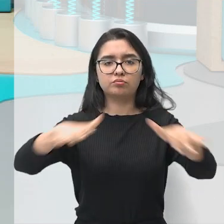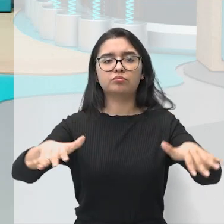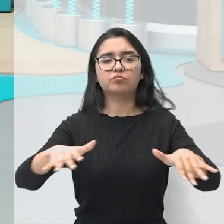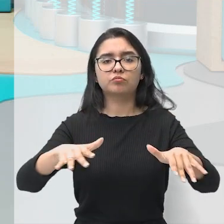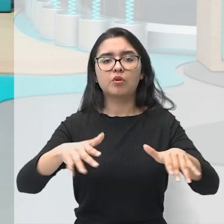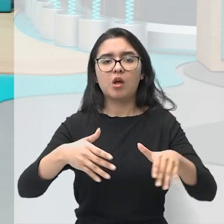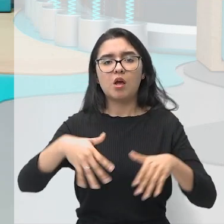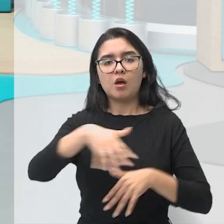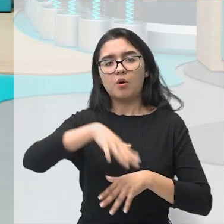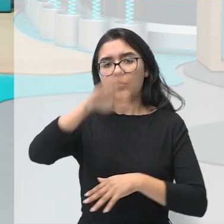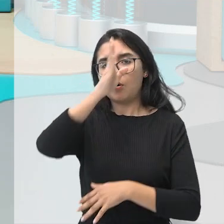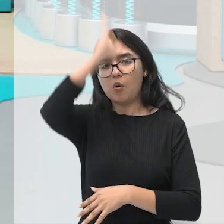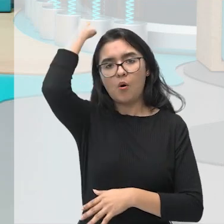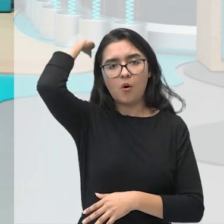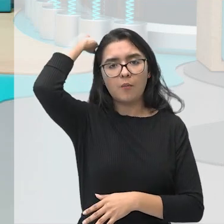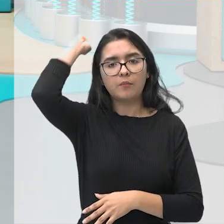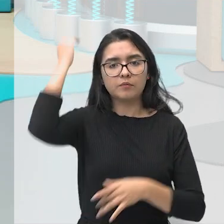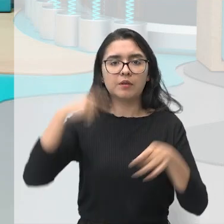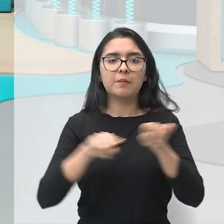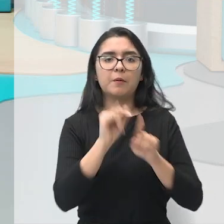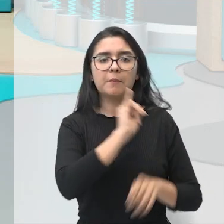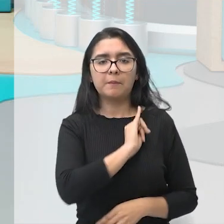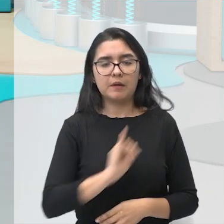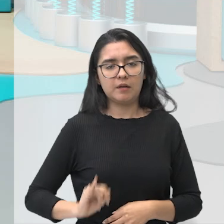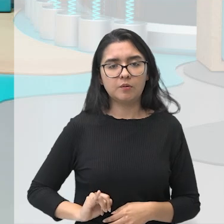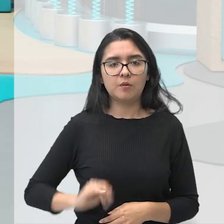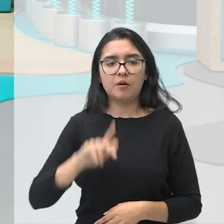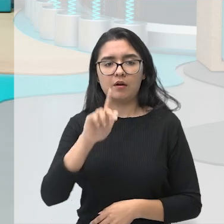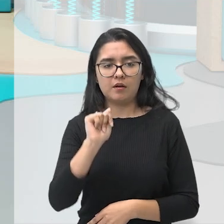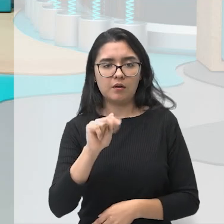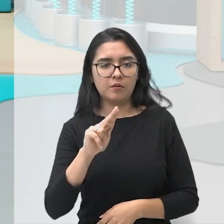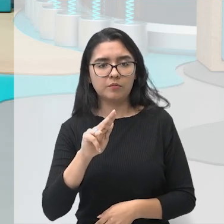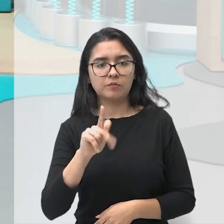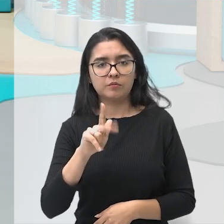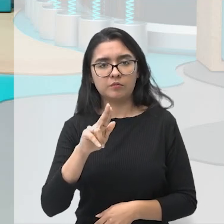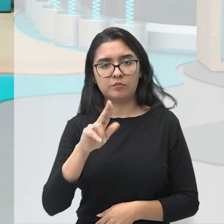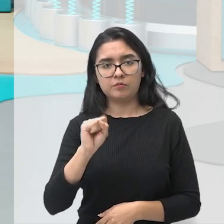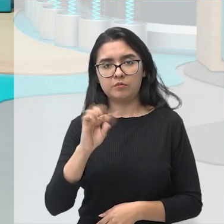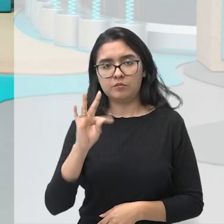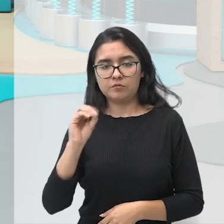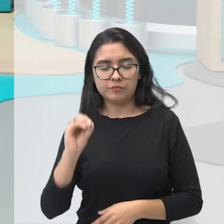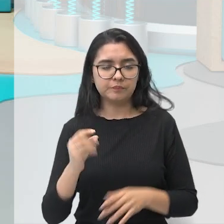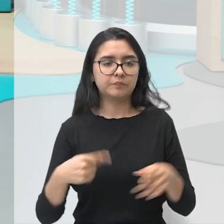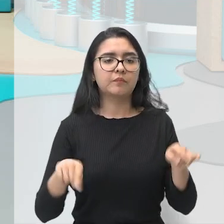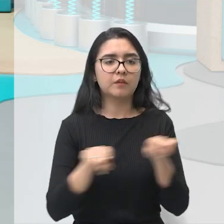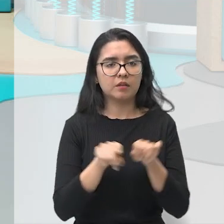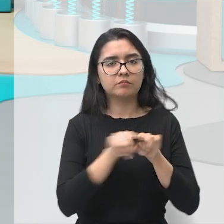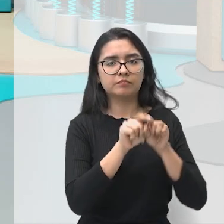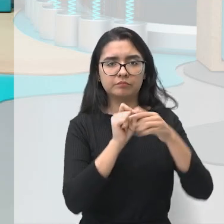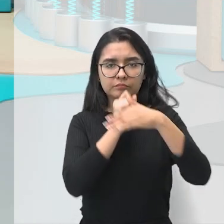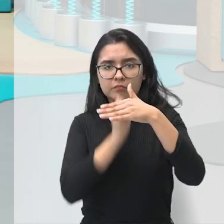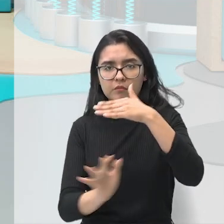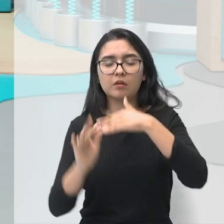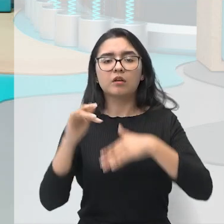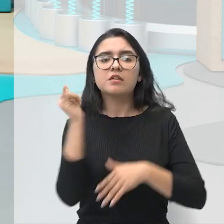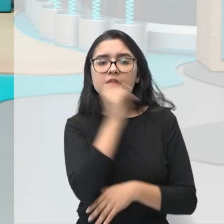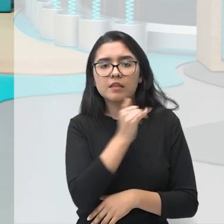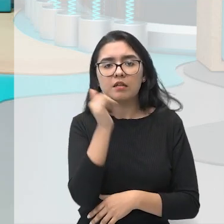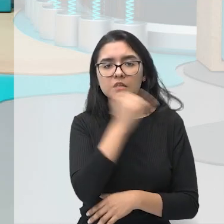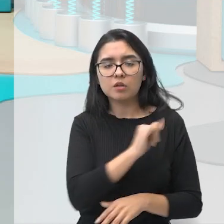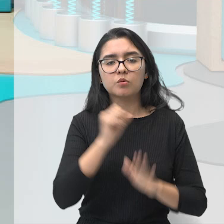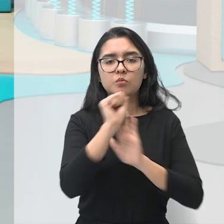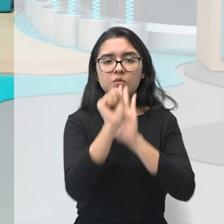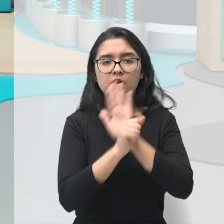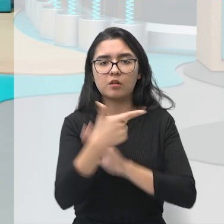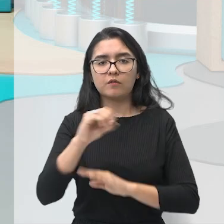os romanos e com o imperador Augusto, tá bom? Com o grande fluxo de imigrantes italianos na virada do